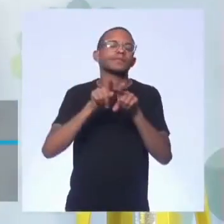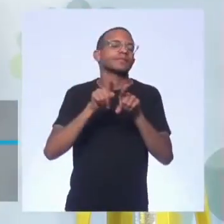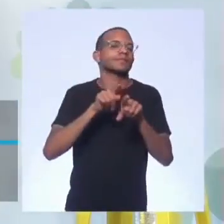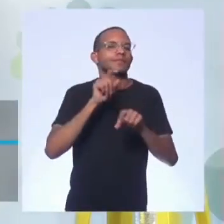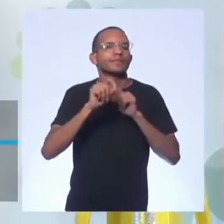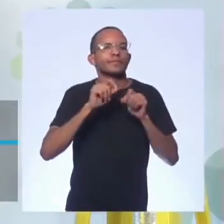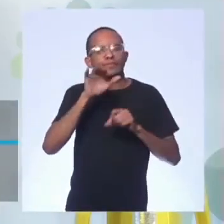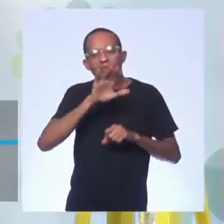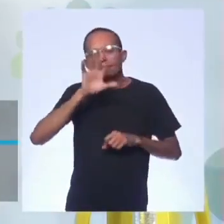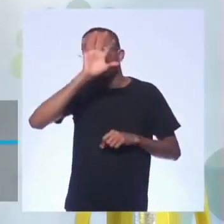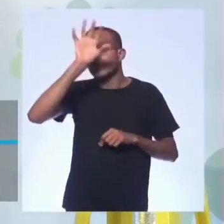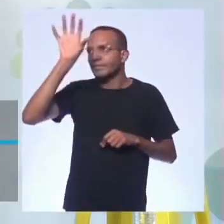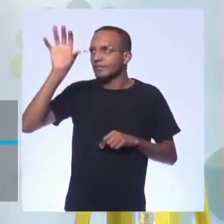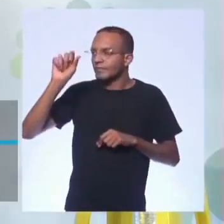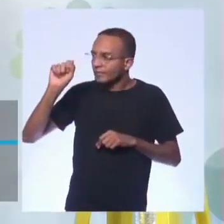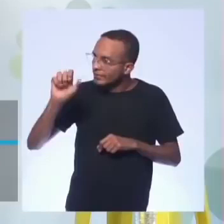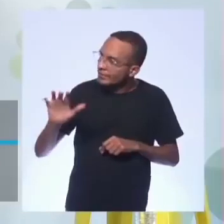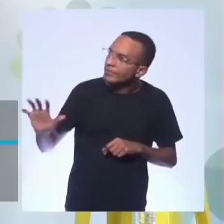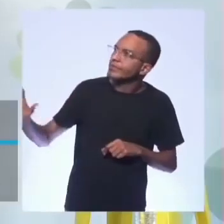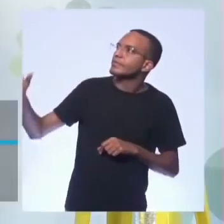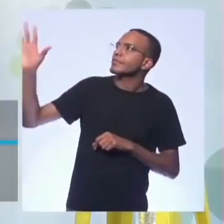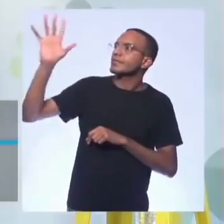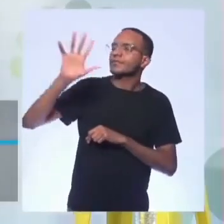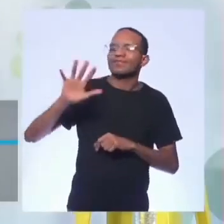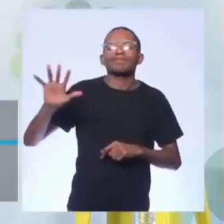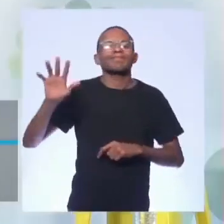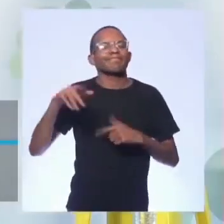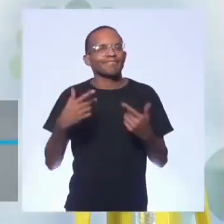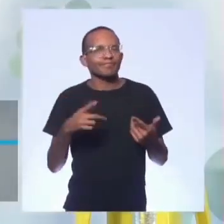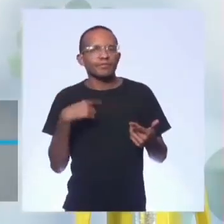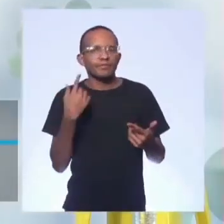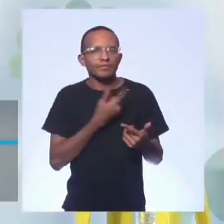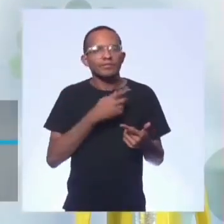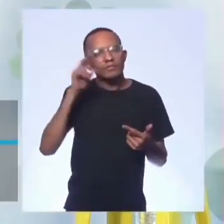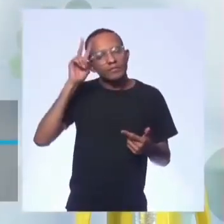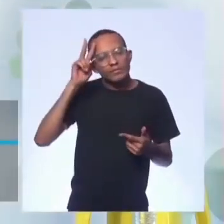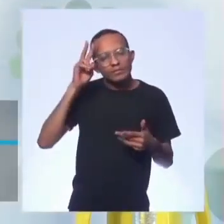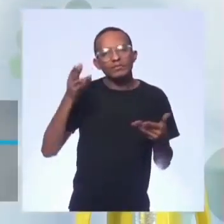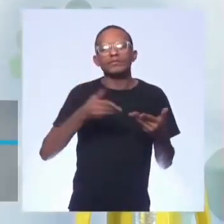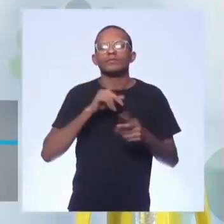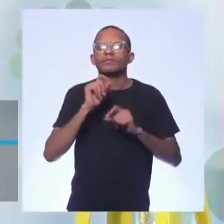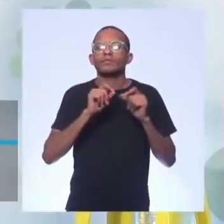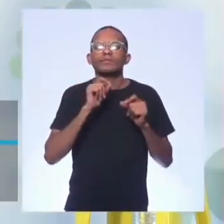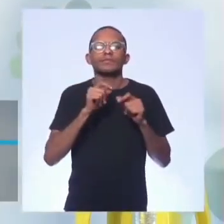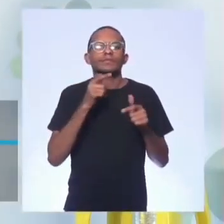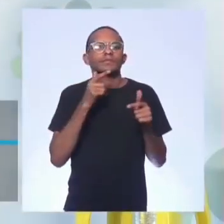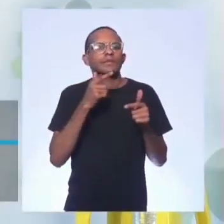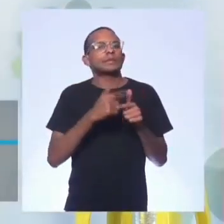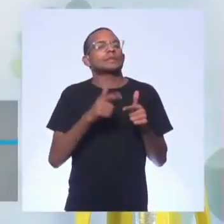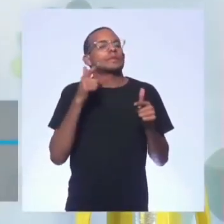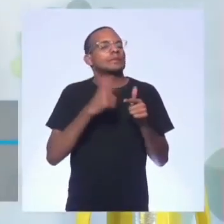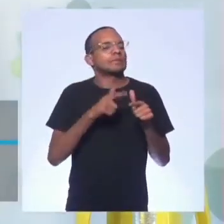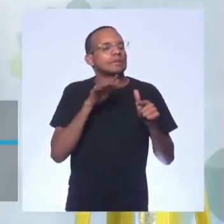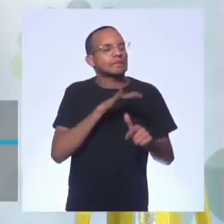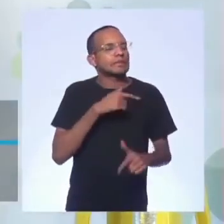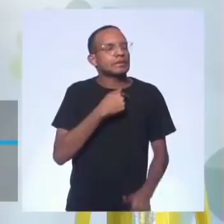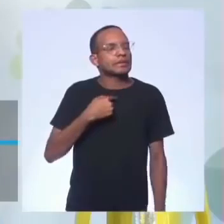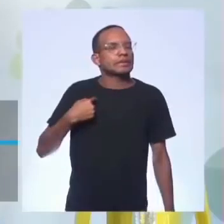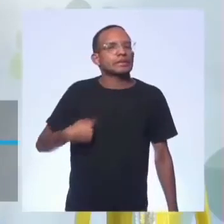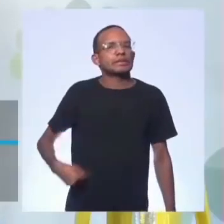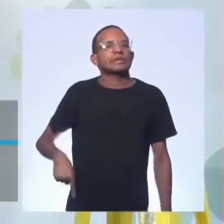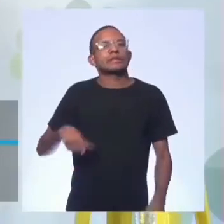também do continente asiático. E aqui nós vamos lembrar, né, aquele problemão que a China teve